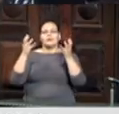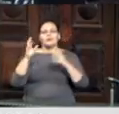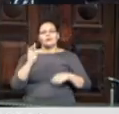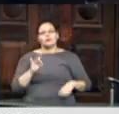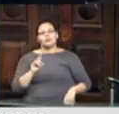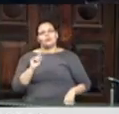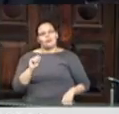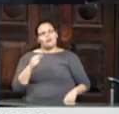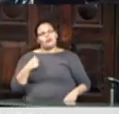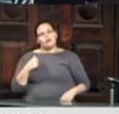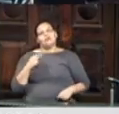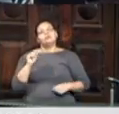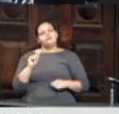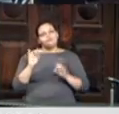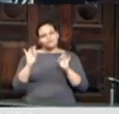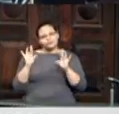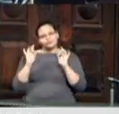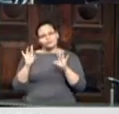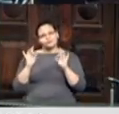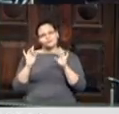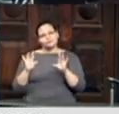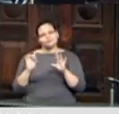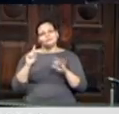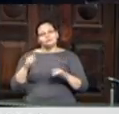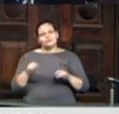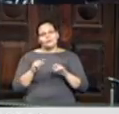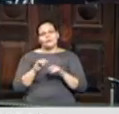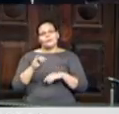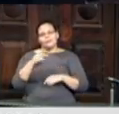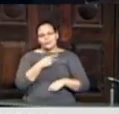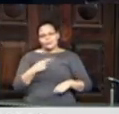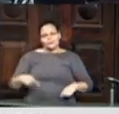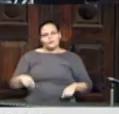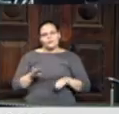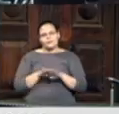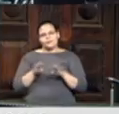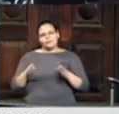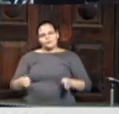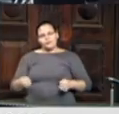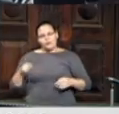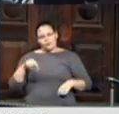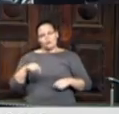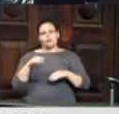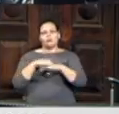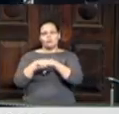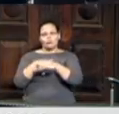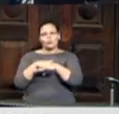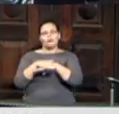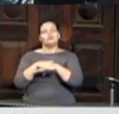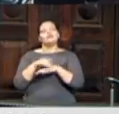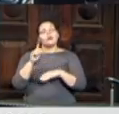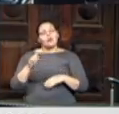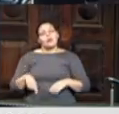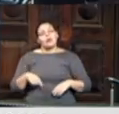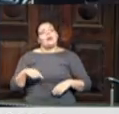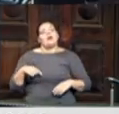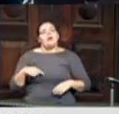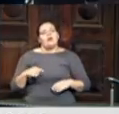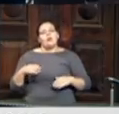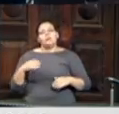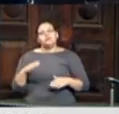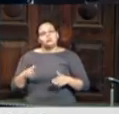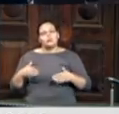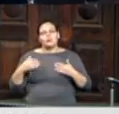lhes asseguro, especialmente ao presidente da mesa, que é esta noite, a noite de honra, a